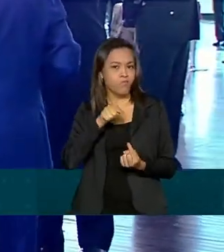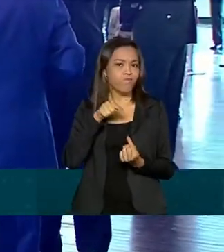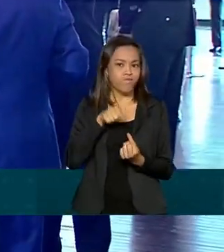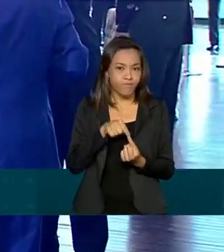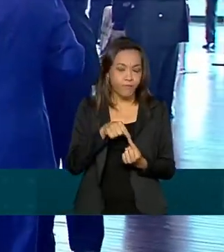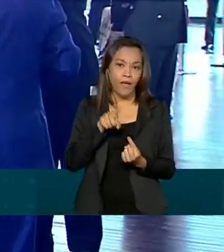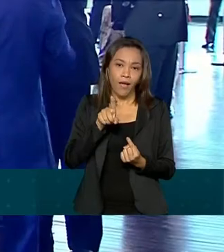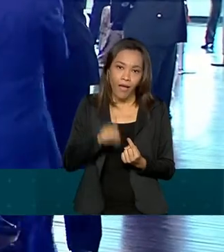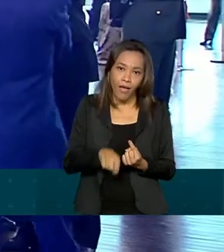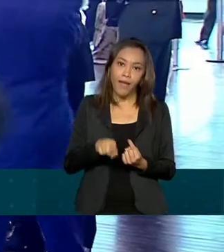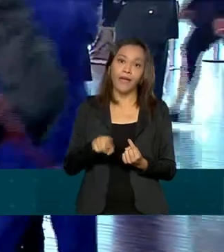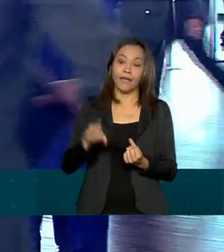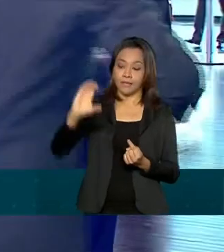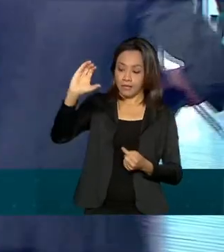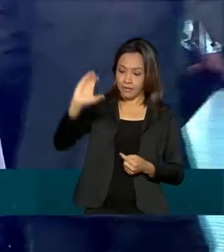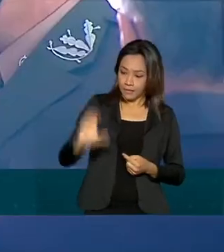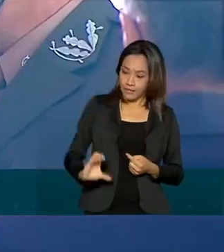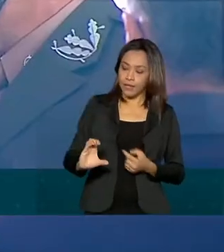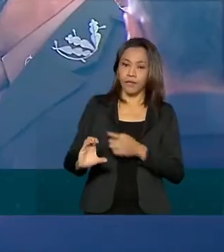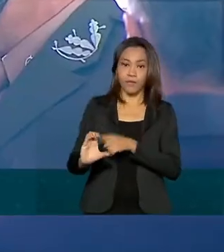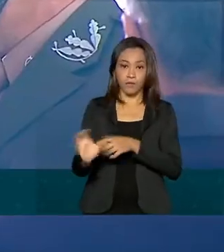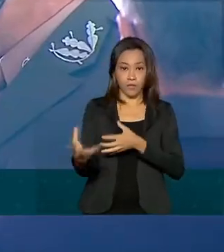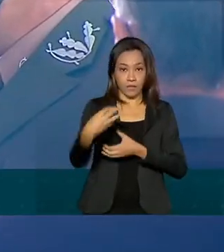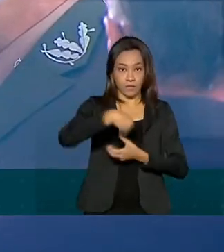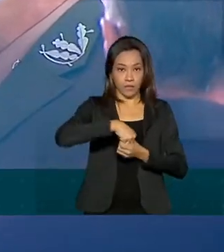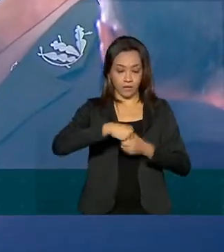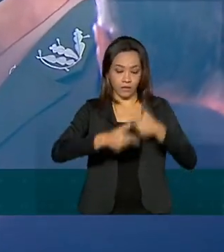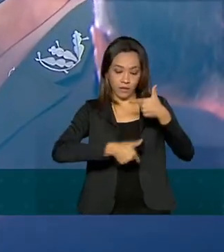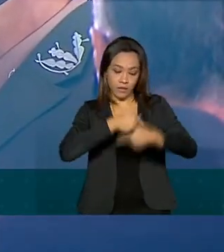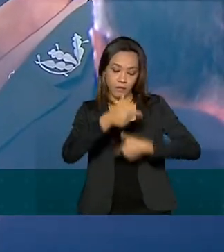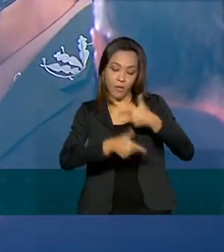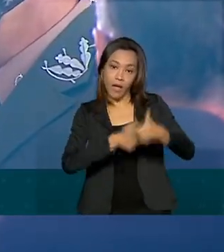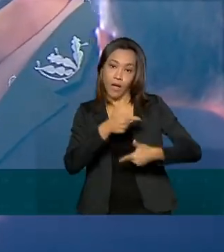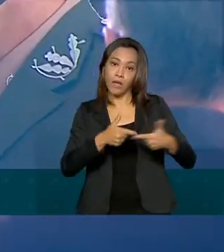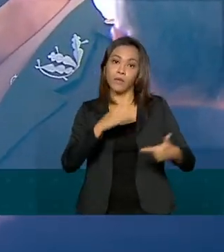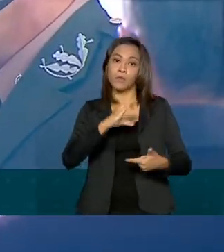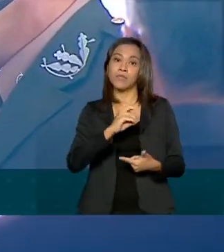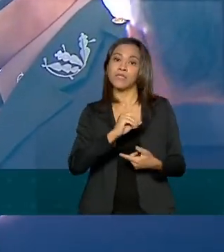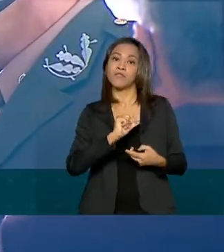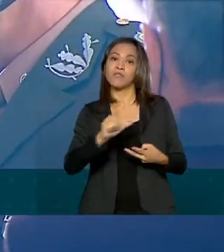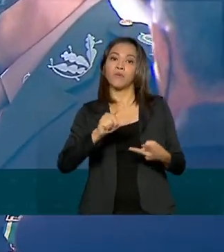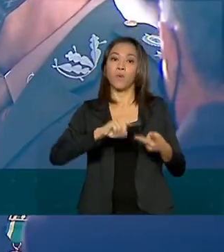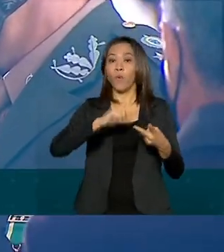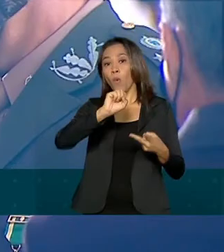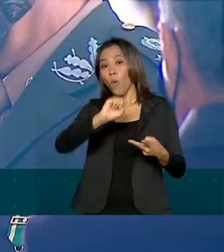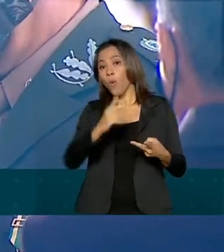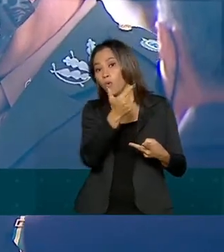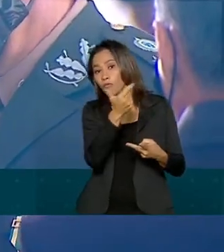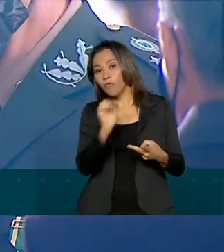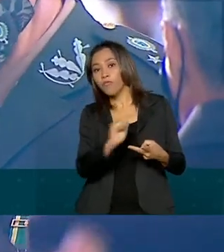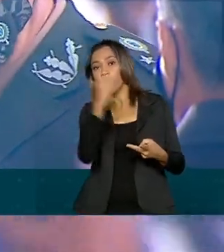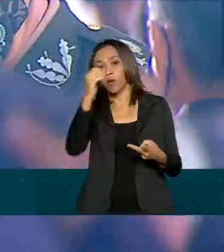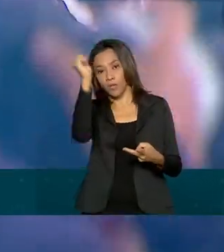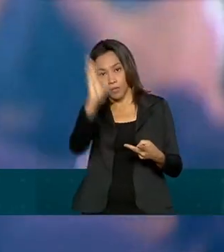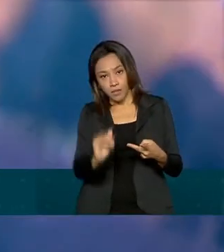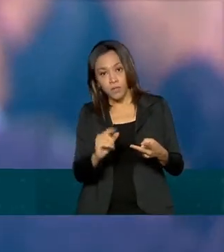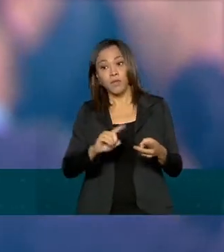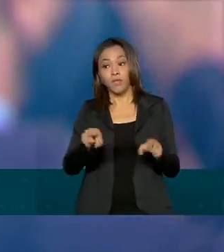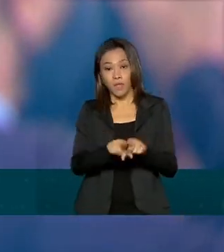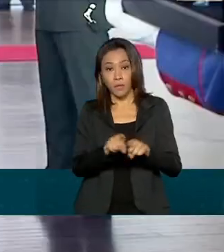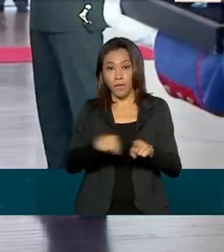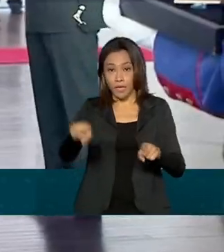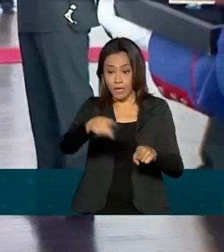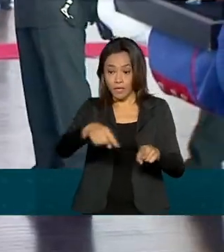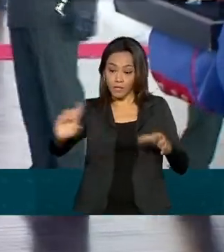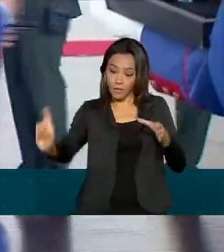a distinguir cidadãos e instituições civis brasileiras ou estrangeiras integrantes da Marinha do Brasil